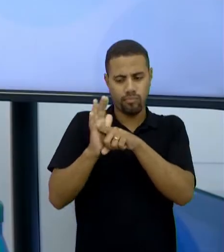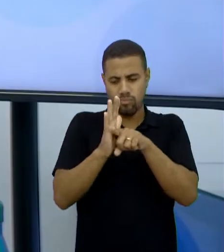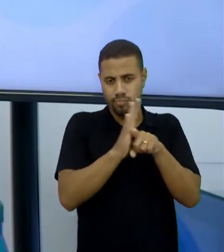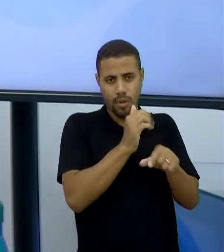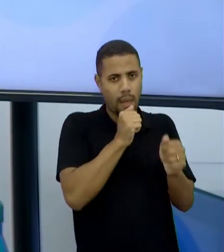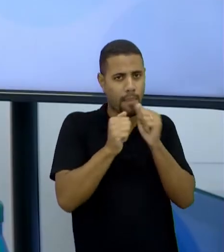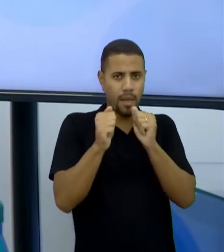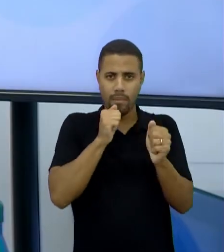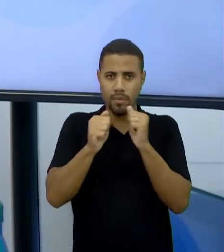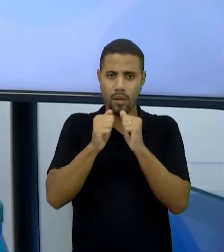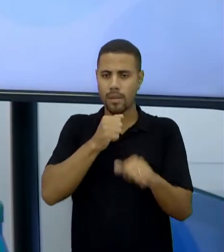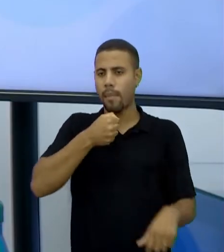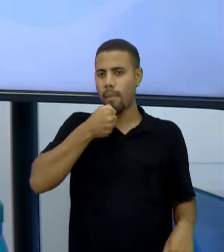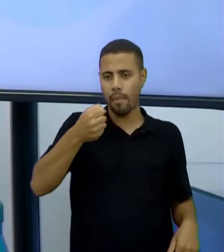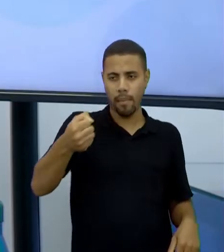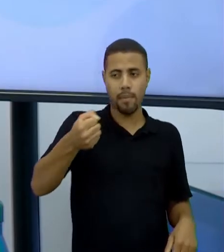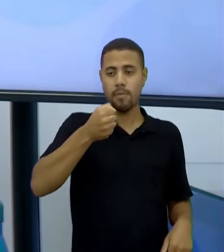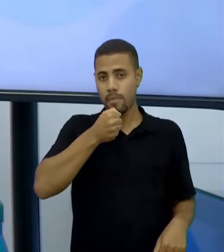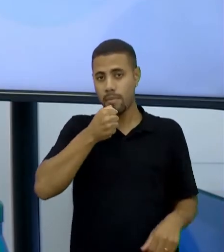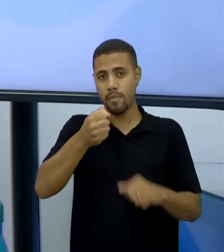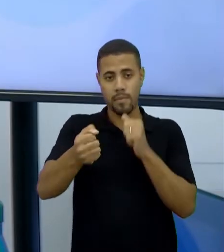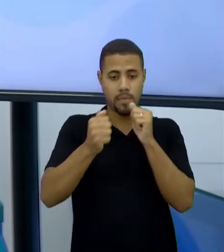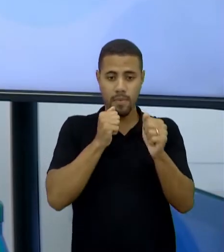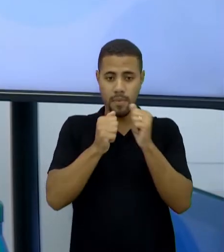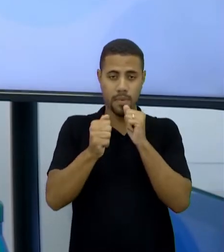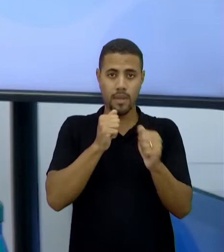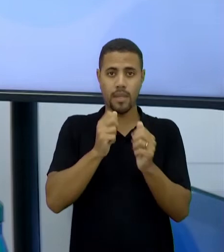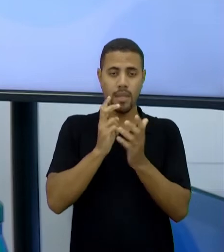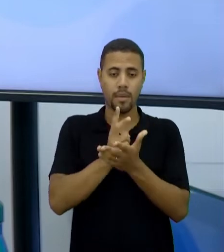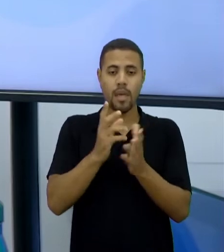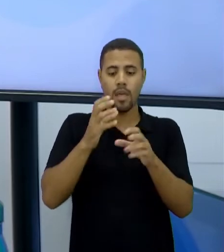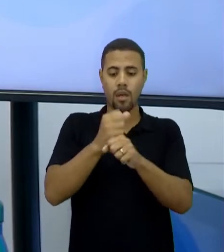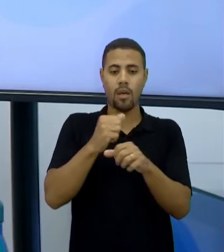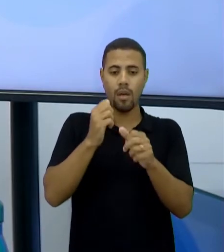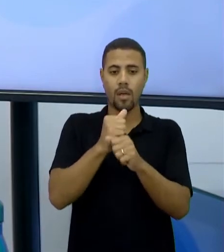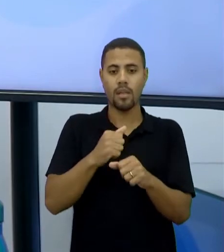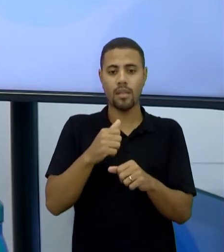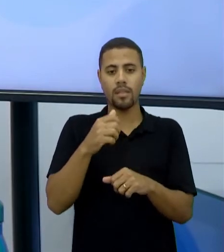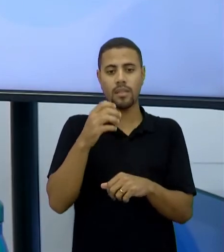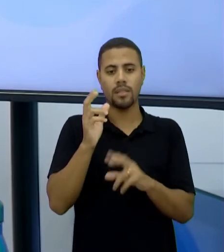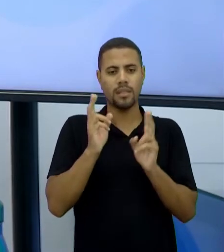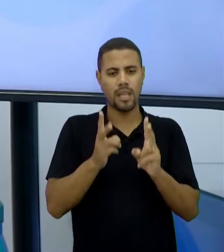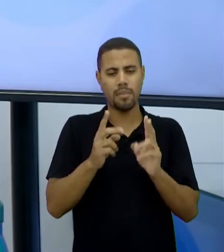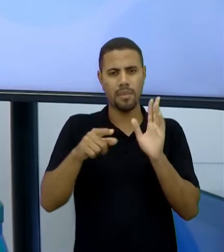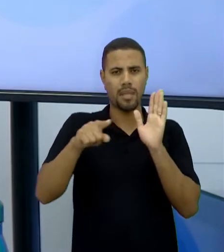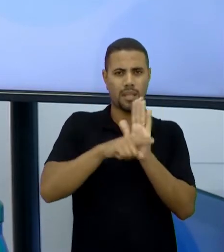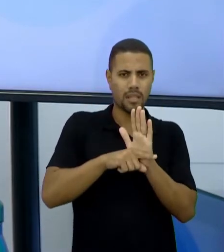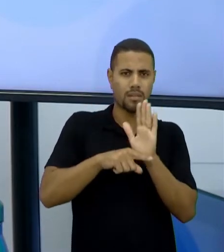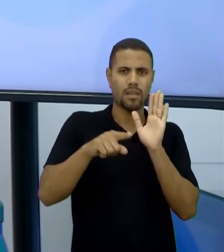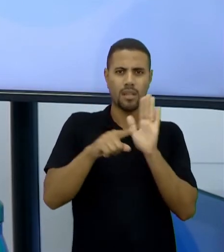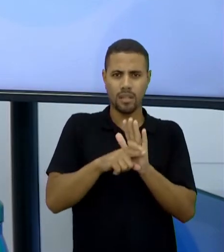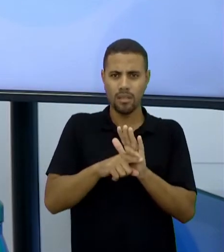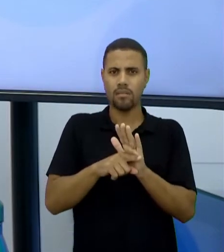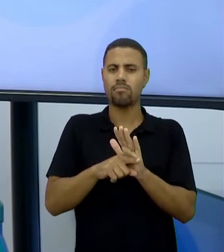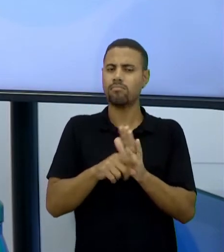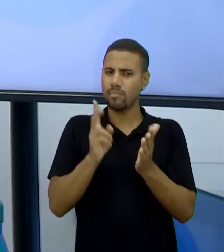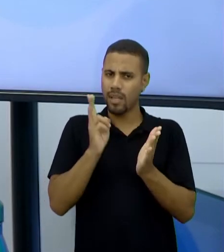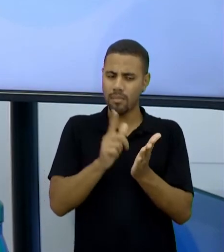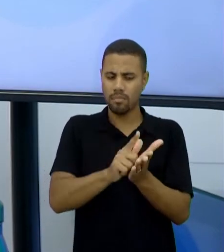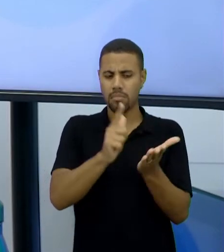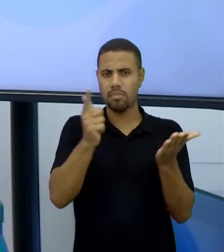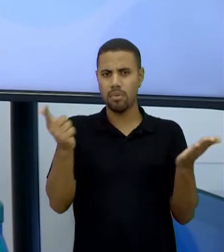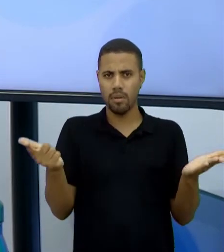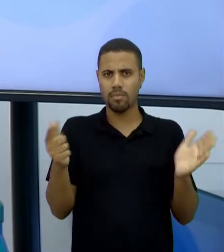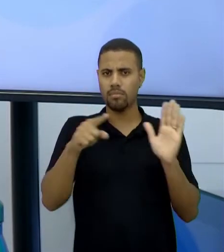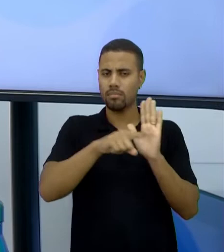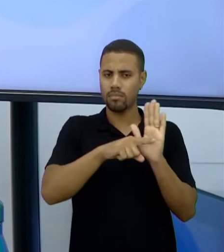só que a nota que ele dava assim, na entrevista, no jornal, era sempre negativa. Sempre, sempre.